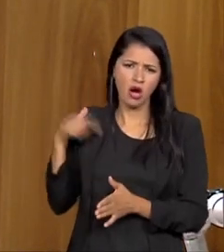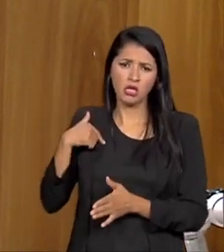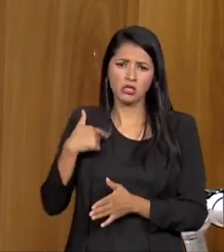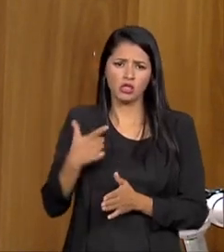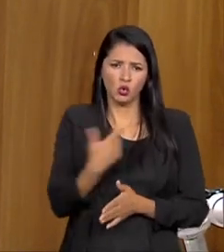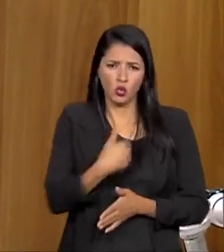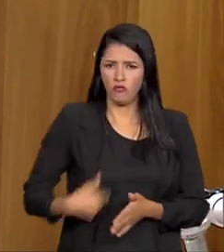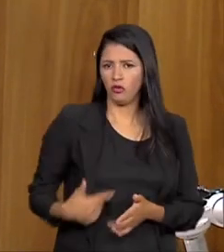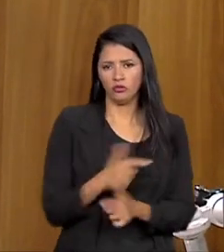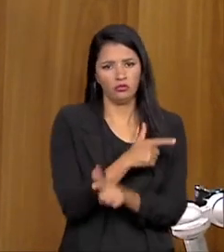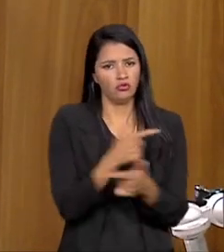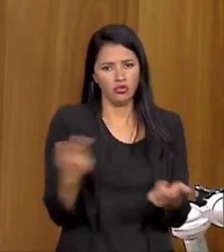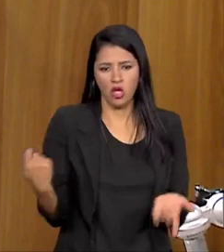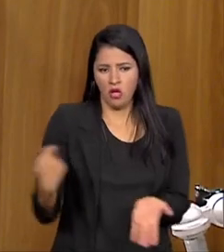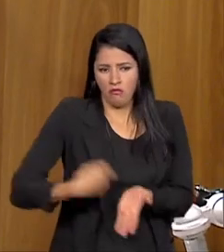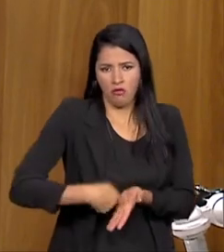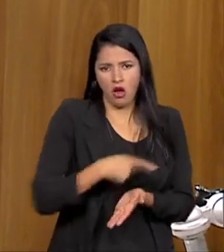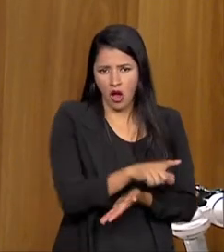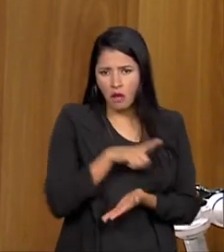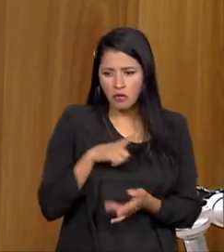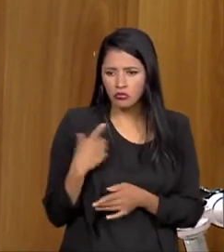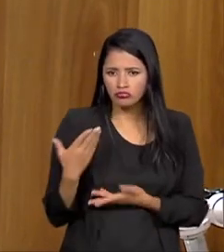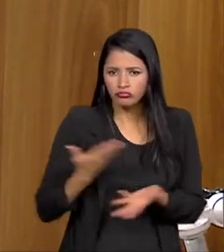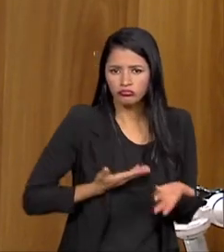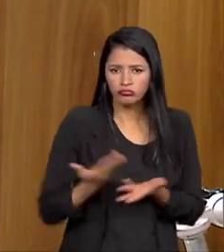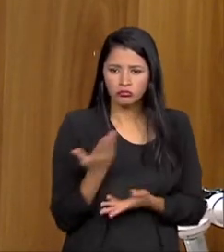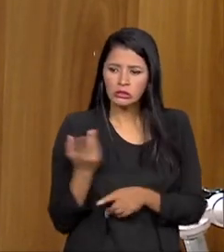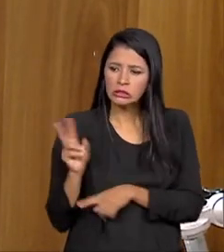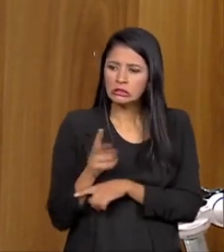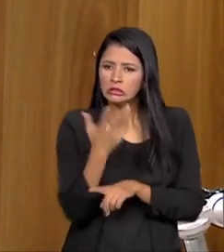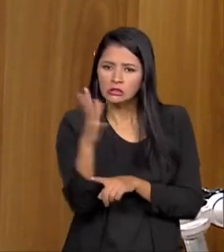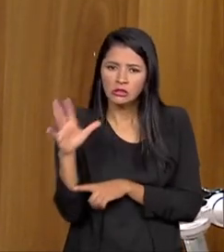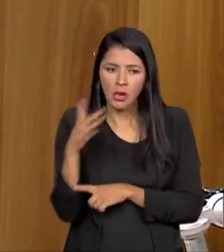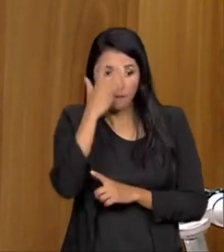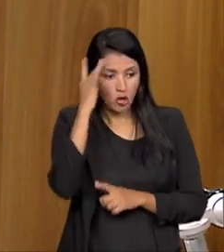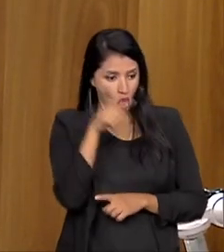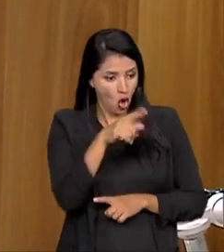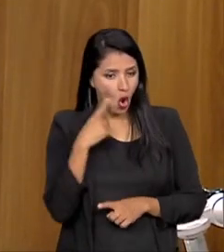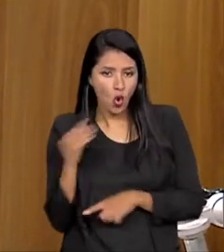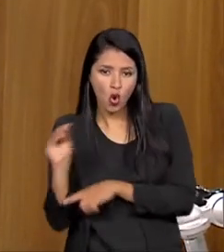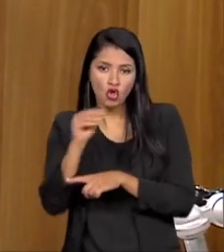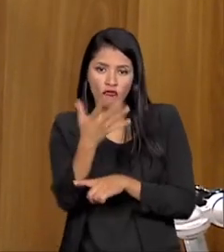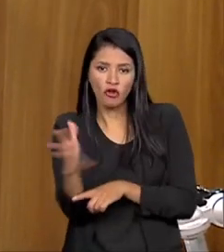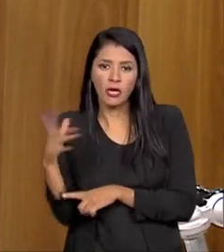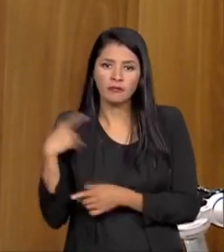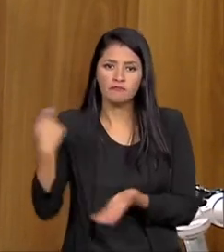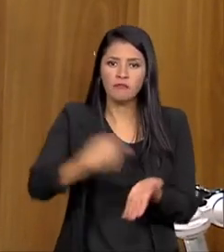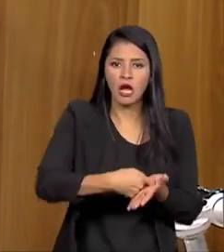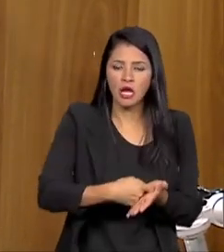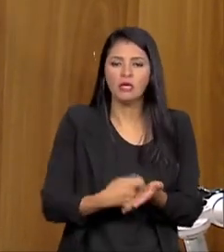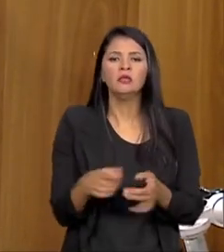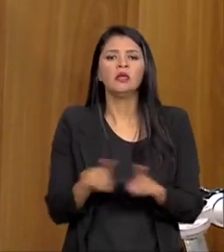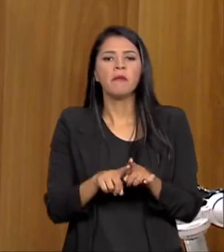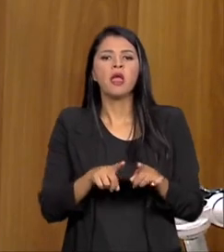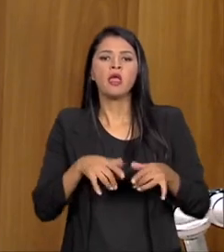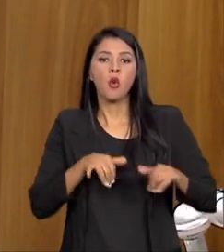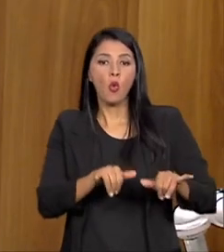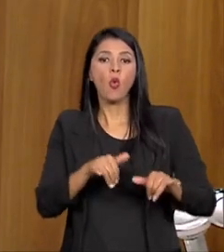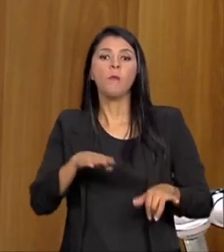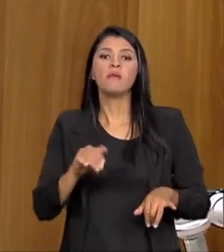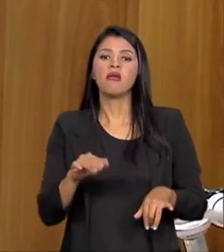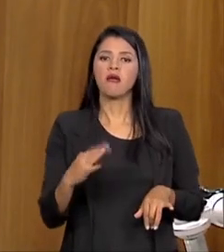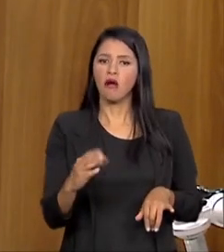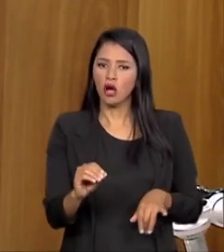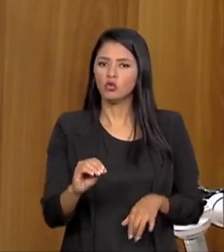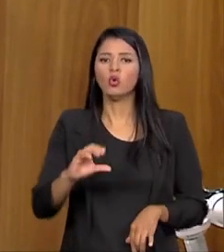isso como um tema muito pelo serviço ambientais reconhecer remunerar quem cuida de floresta e o mercado de carbono talvez se